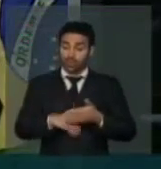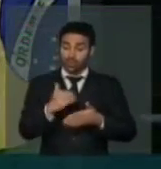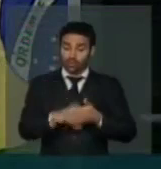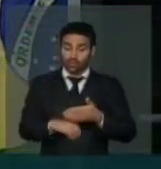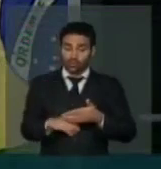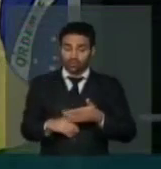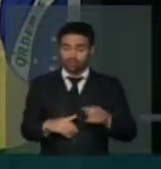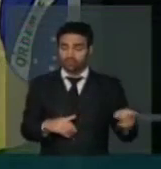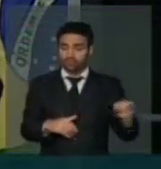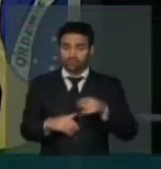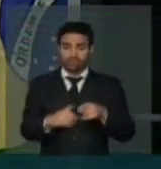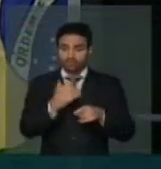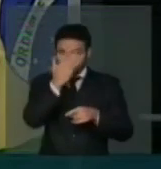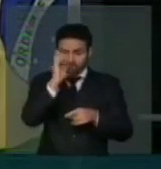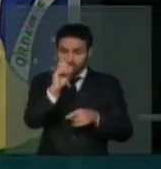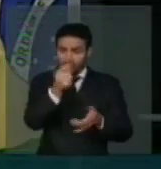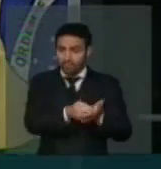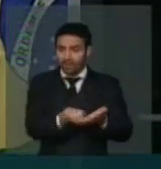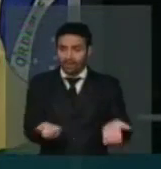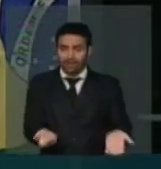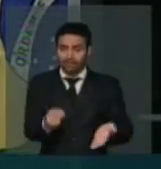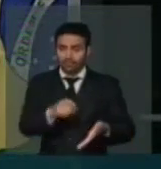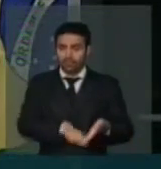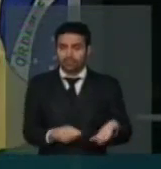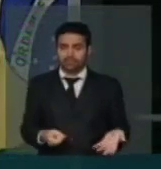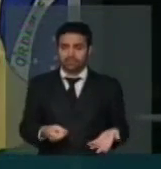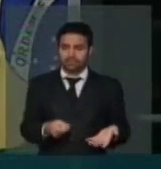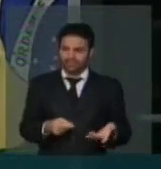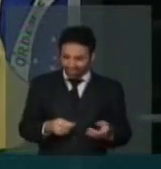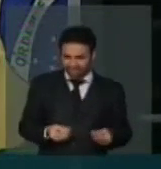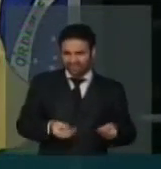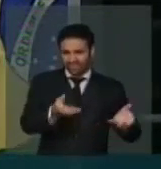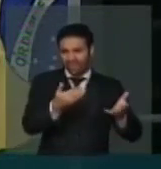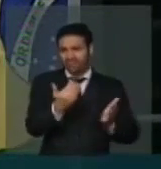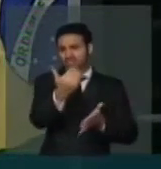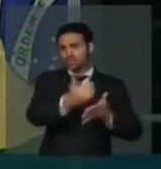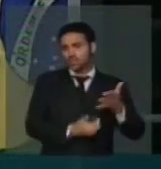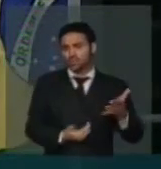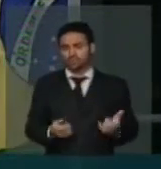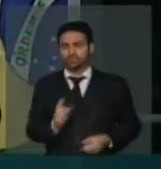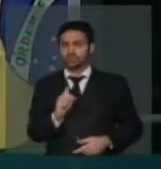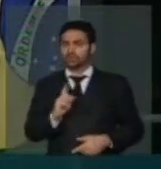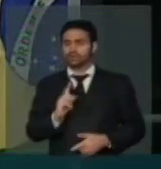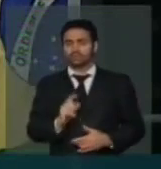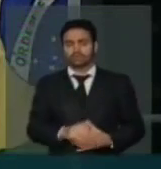que não pagam o imposto de renda. Nós queremos...